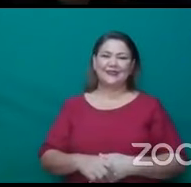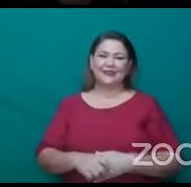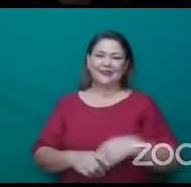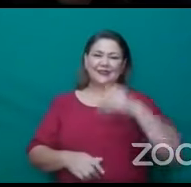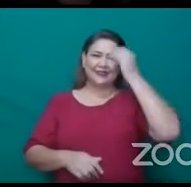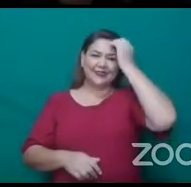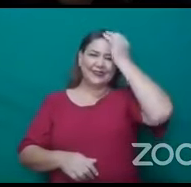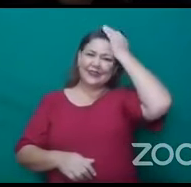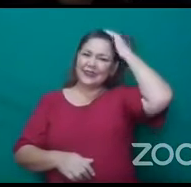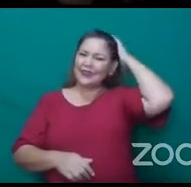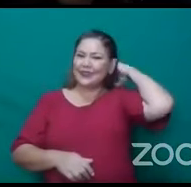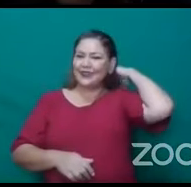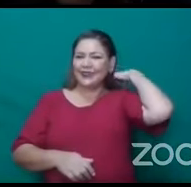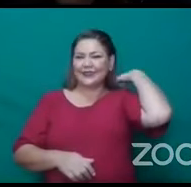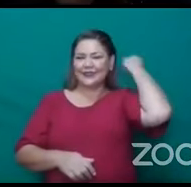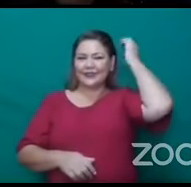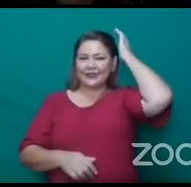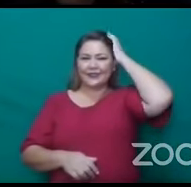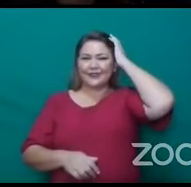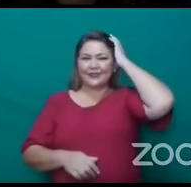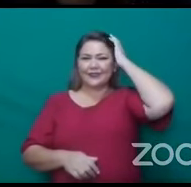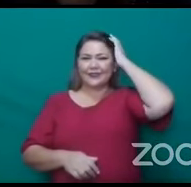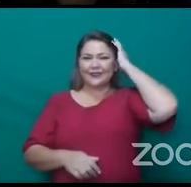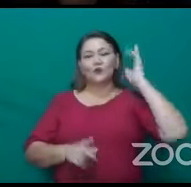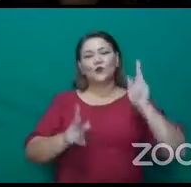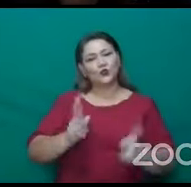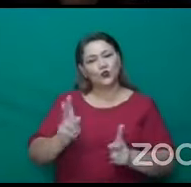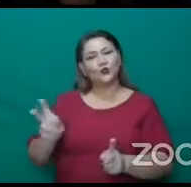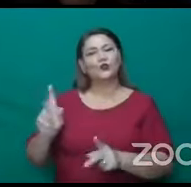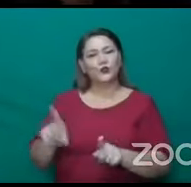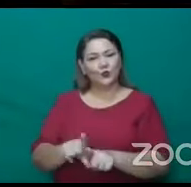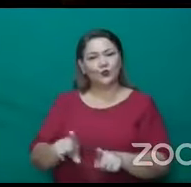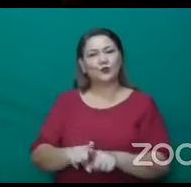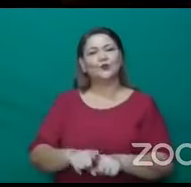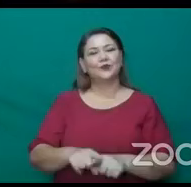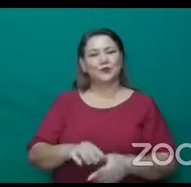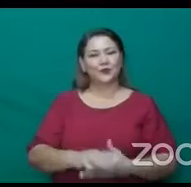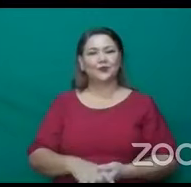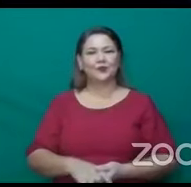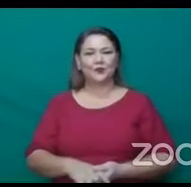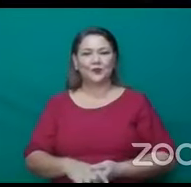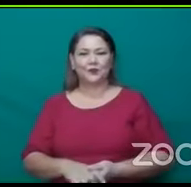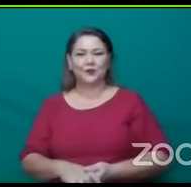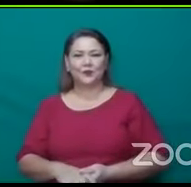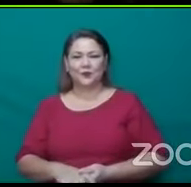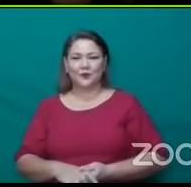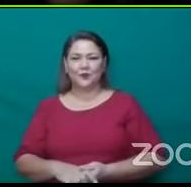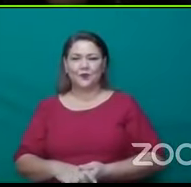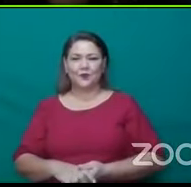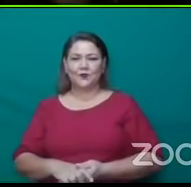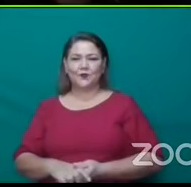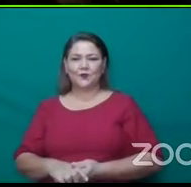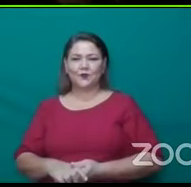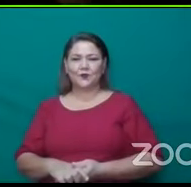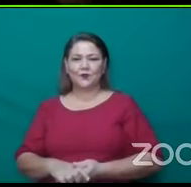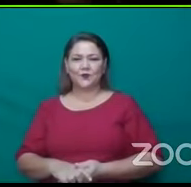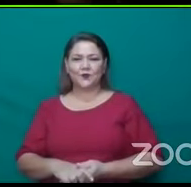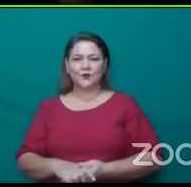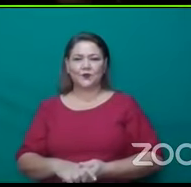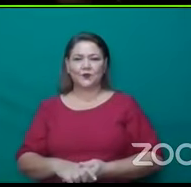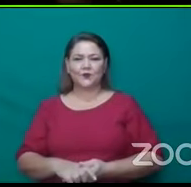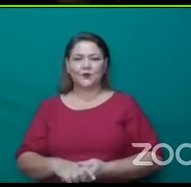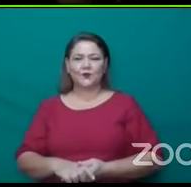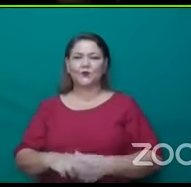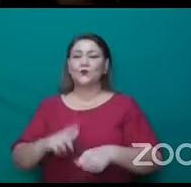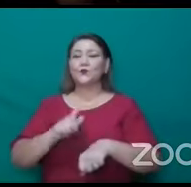E a continuidade também, porque de repente agora ele pode ir para outros lugares. Pois é, pois é. E que horas que